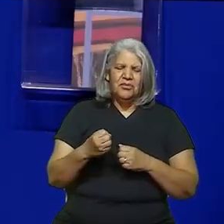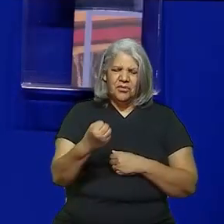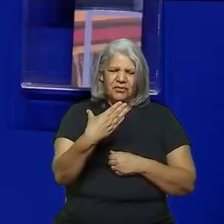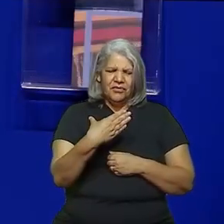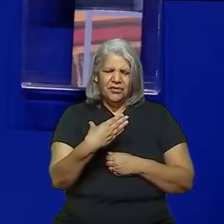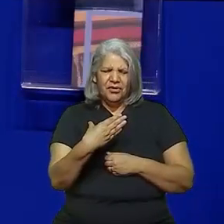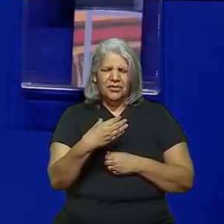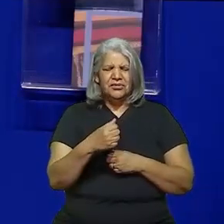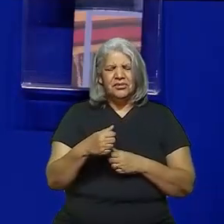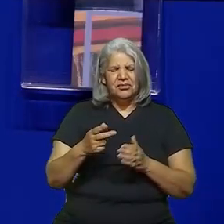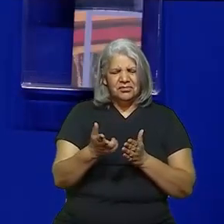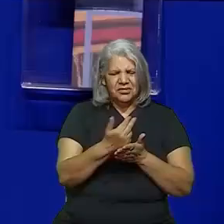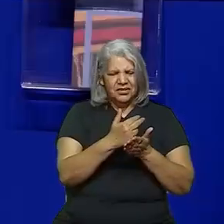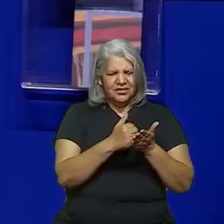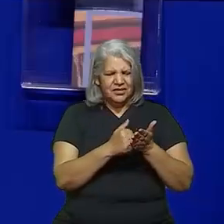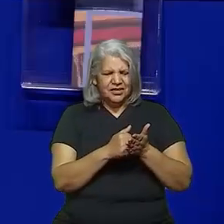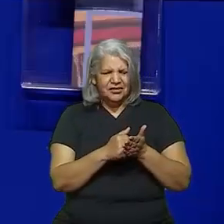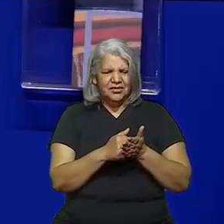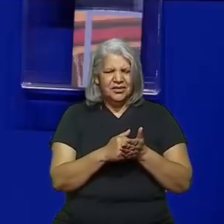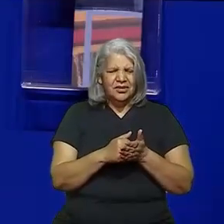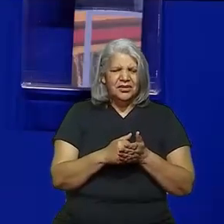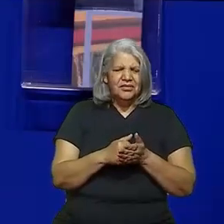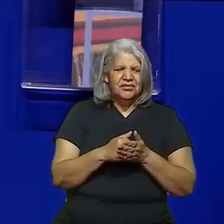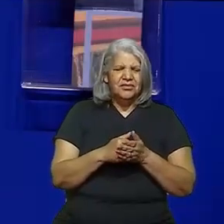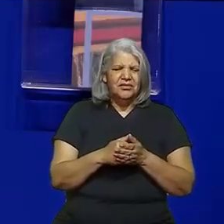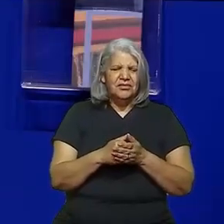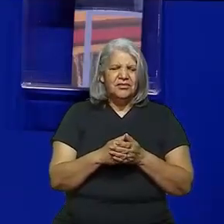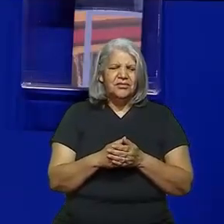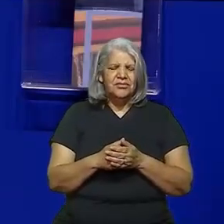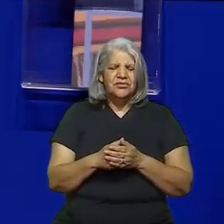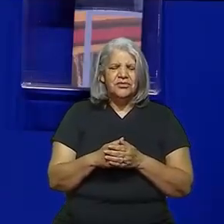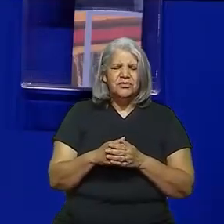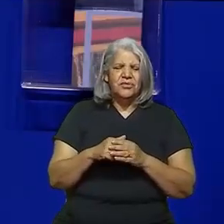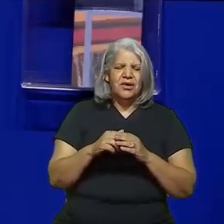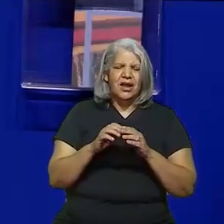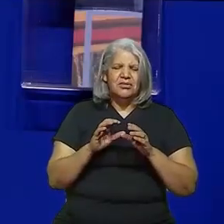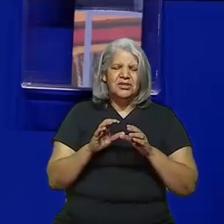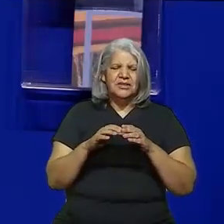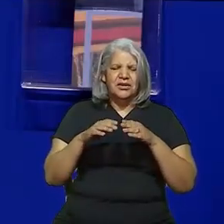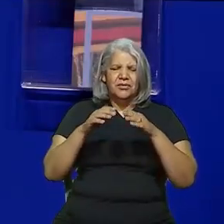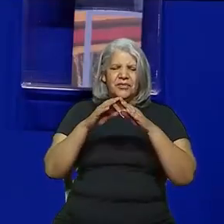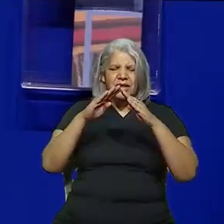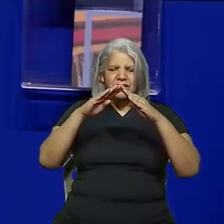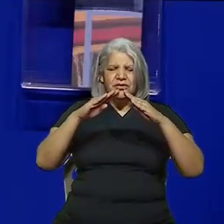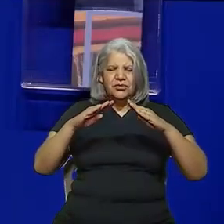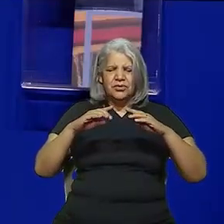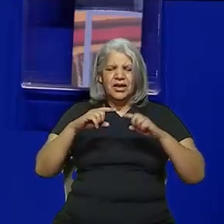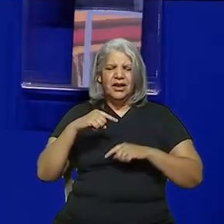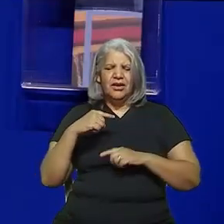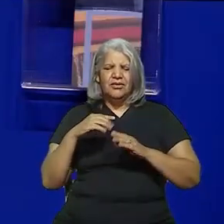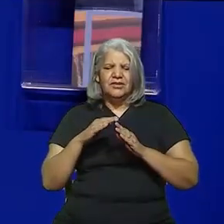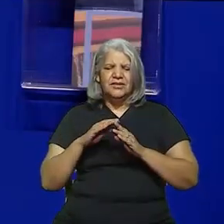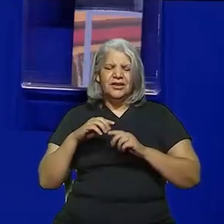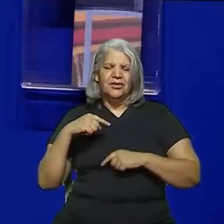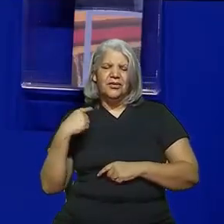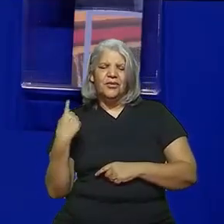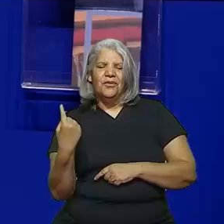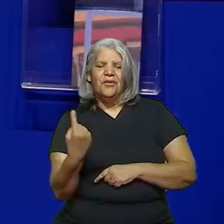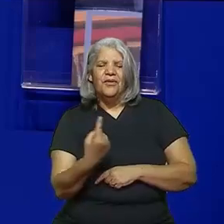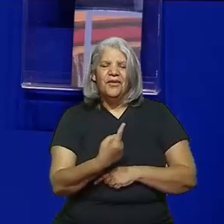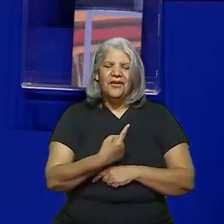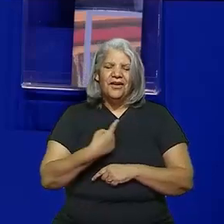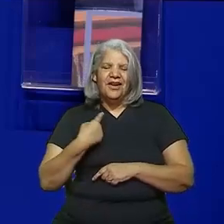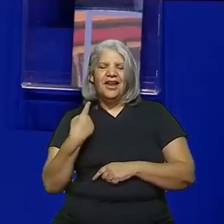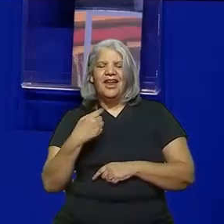ou um desenho de um carrossel americano iluminado, lindo. E ele ficou fascinado. E aí ele disse, eu vou fazer